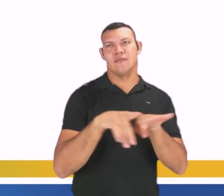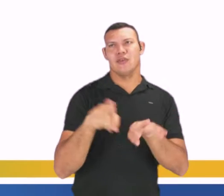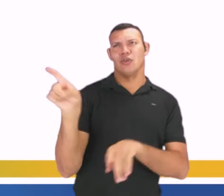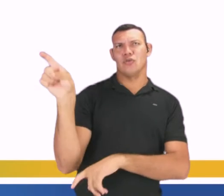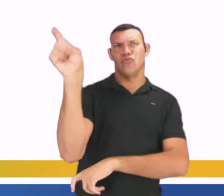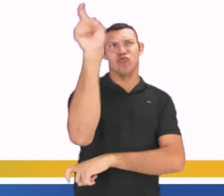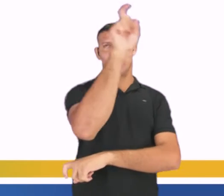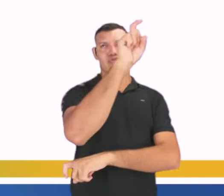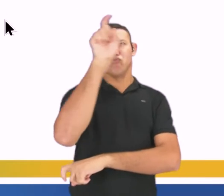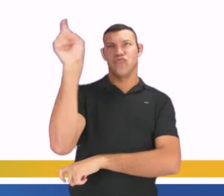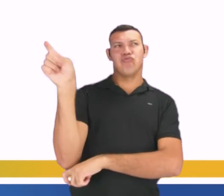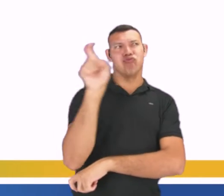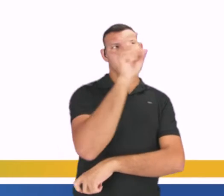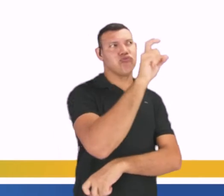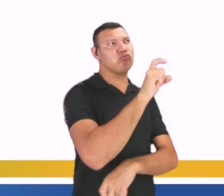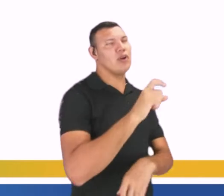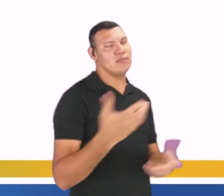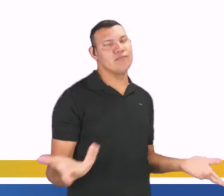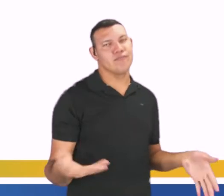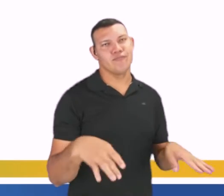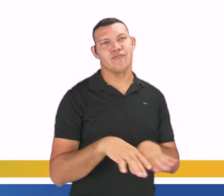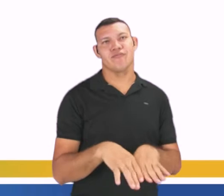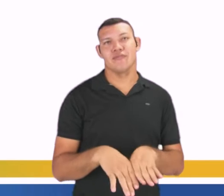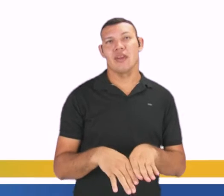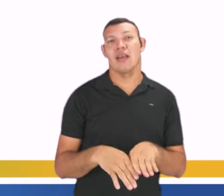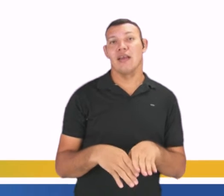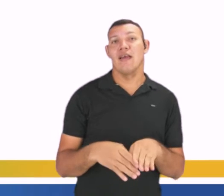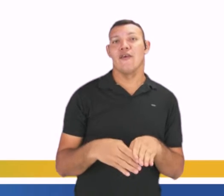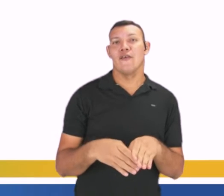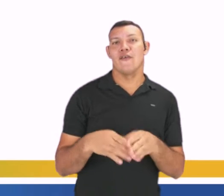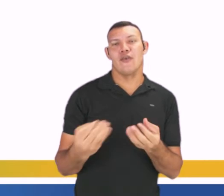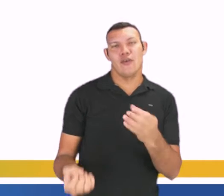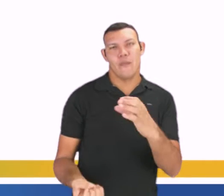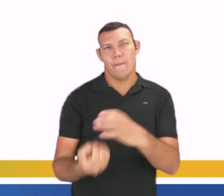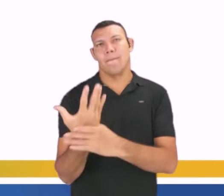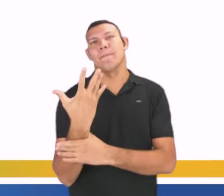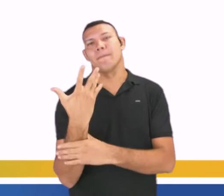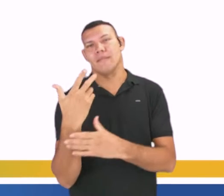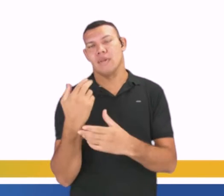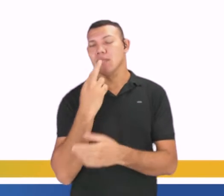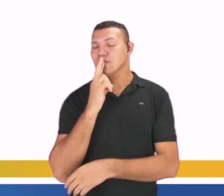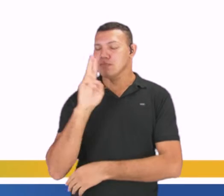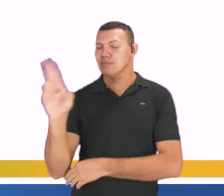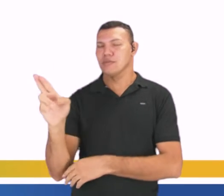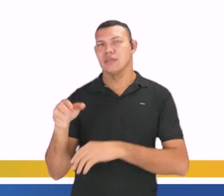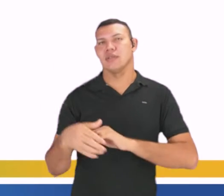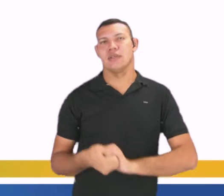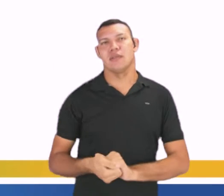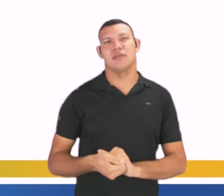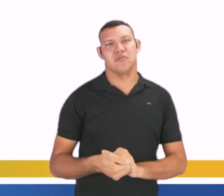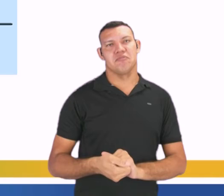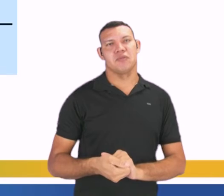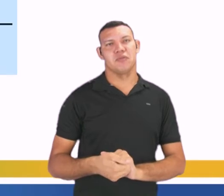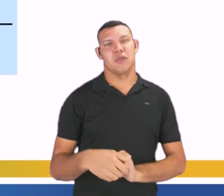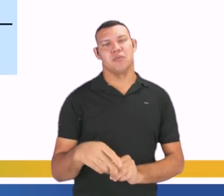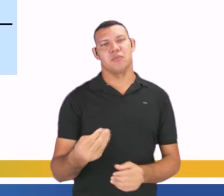nas halogenações, que são reações para formar esses produtos, tão presentes no nosso dia a dia.